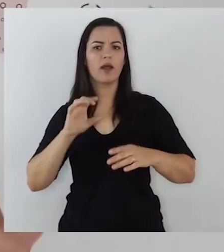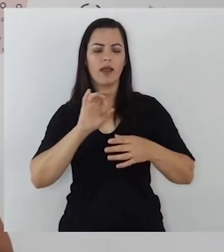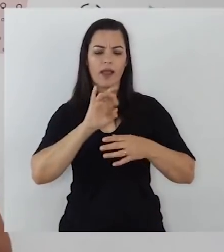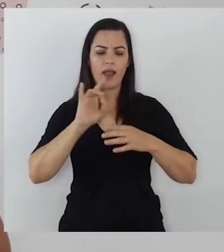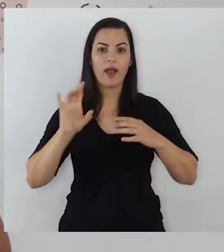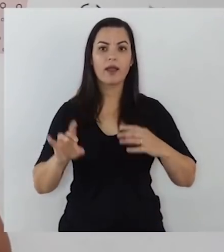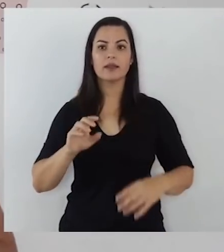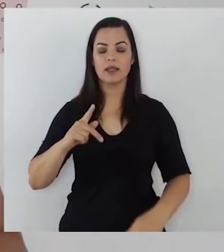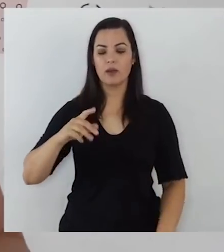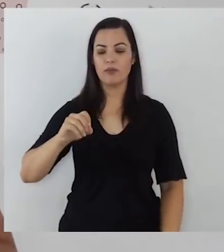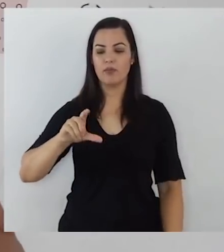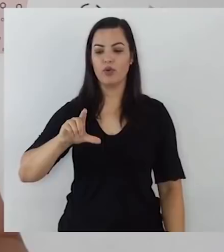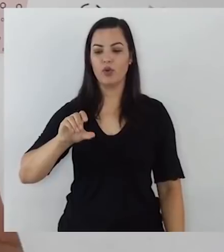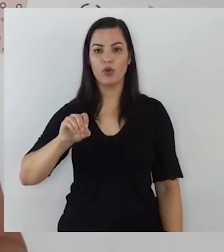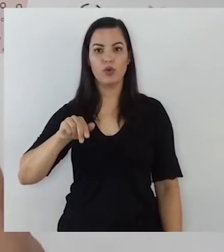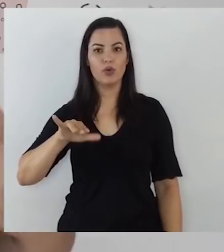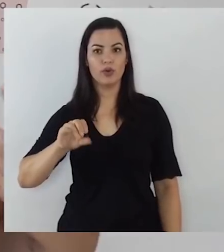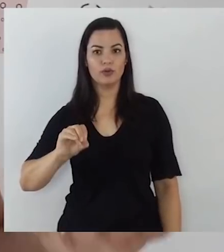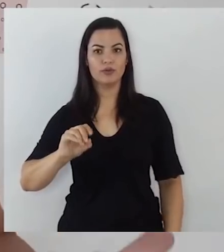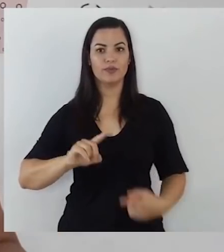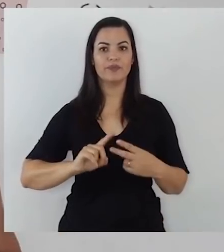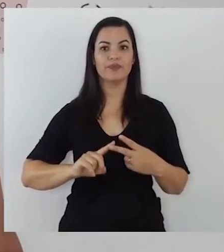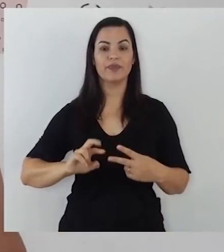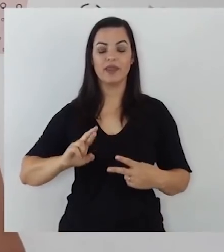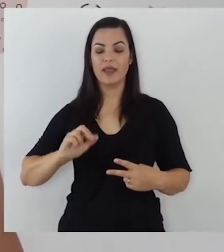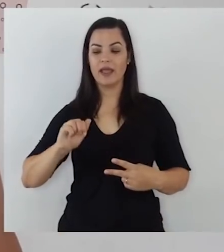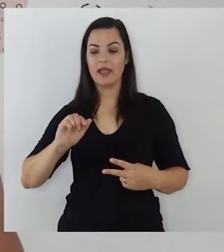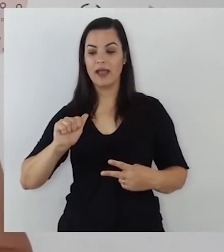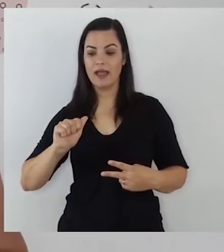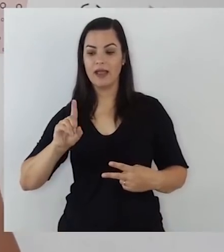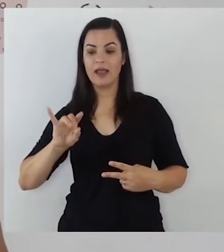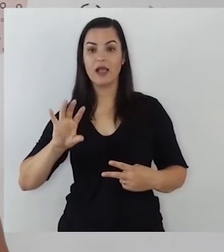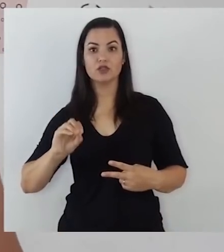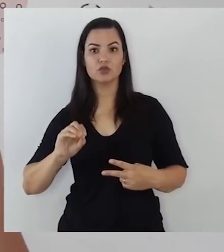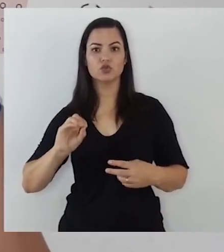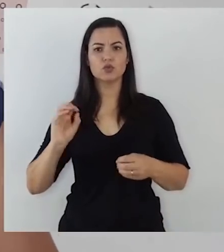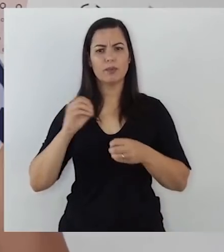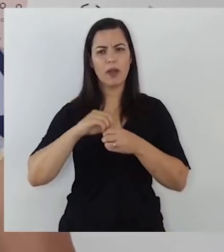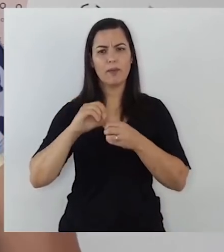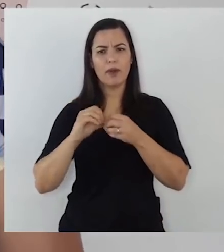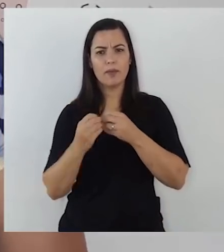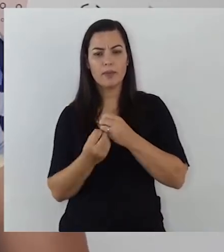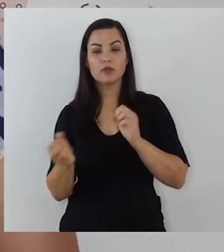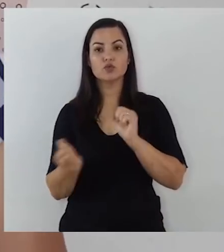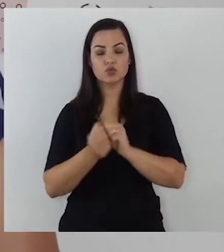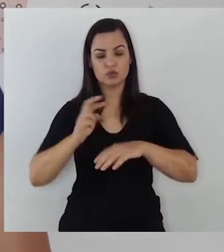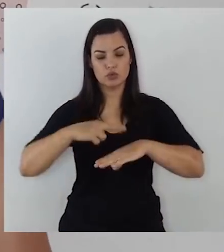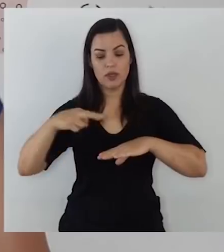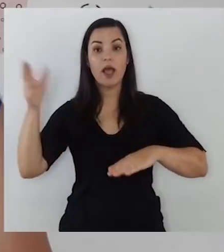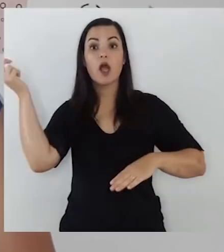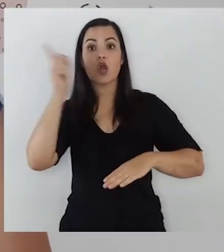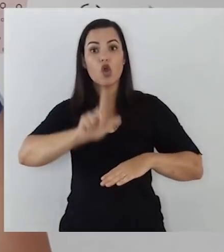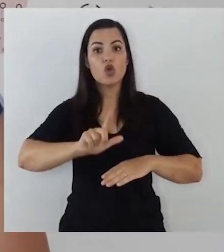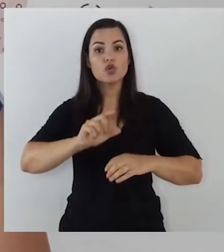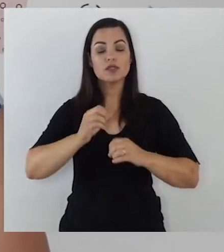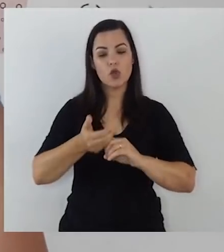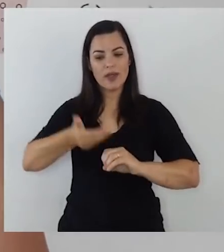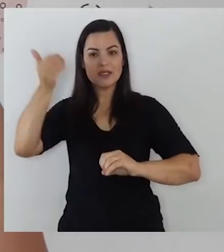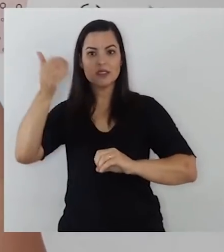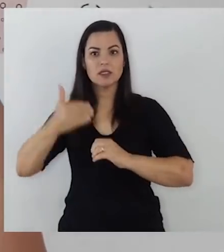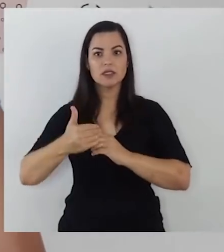polônio, o rádio, e desenvolveu várias técnicas que permitiam isolar esses elementos químicos